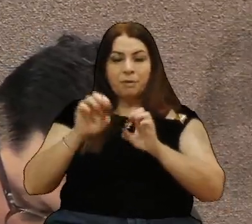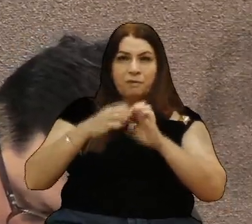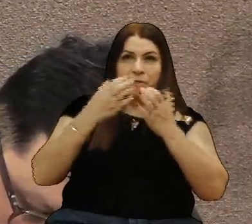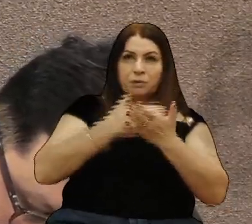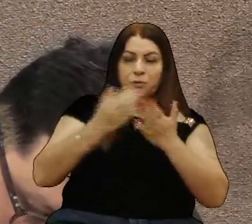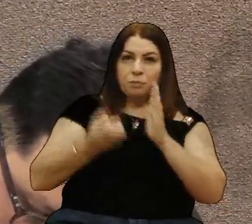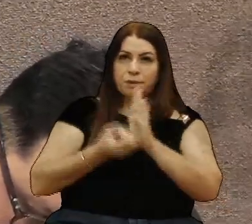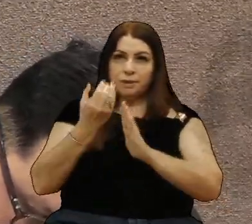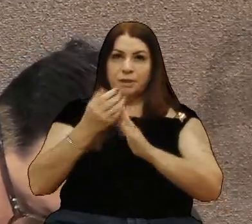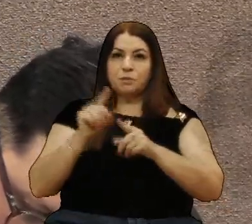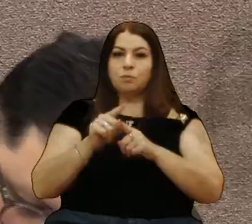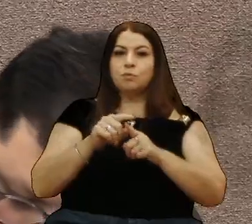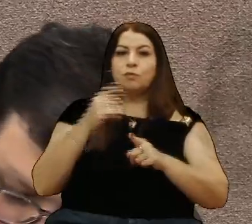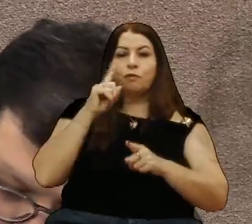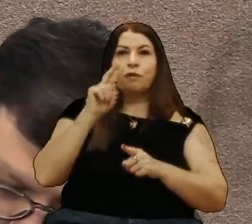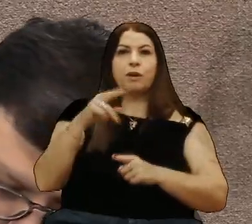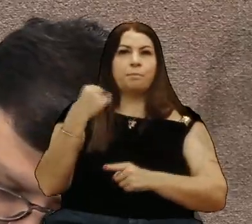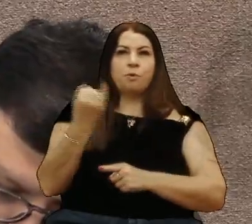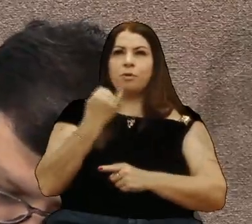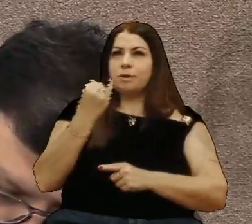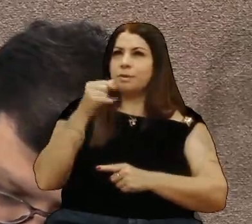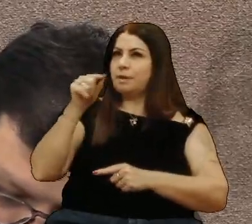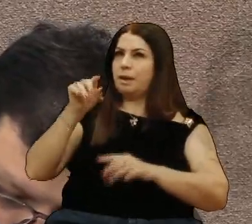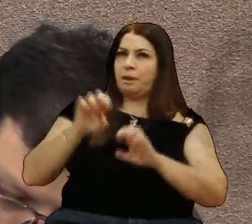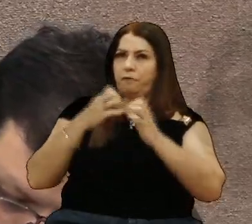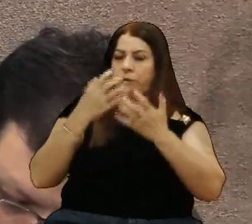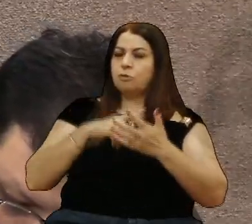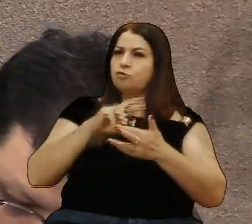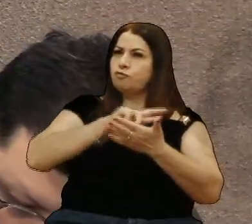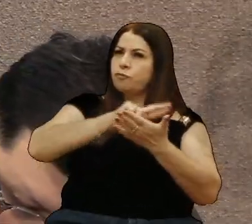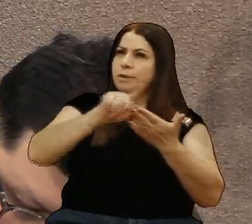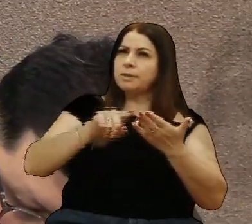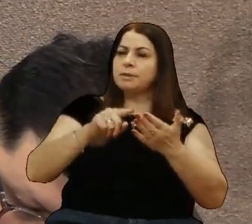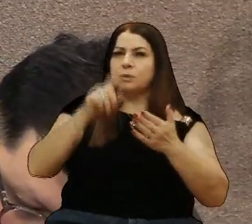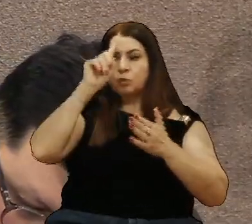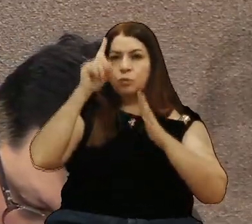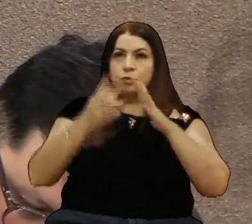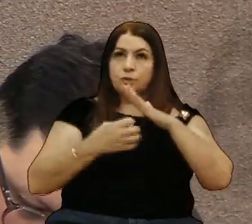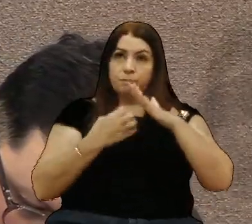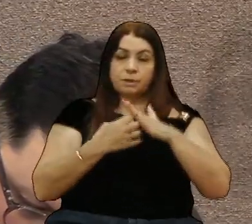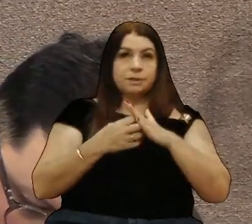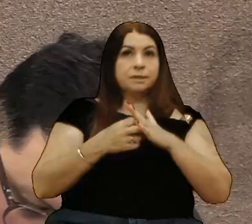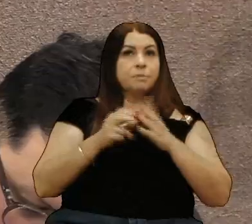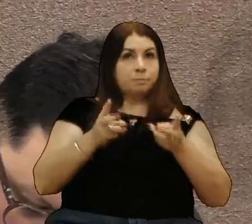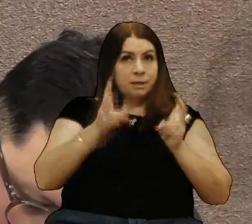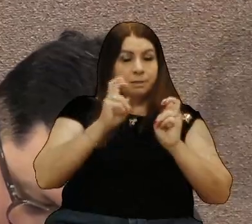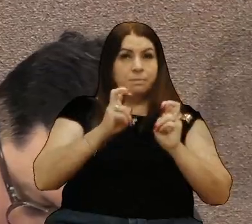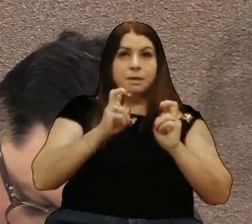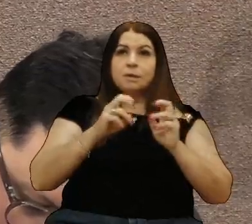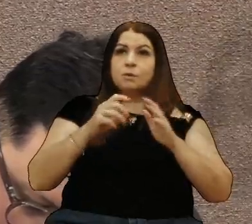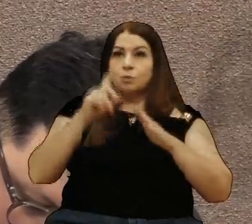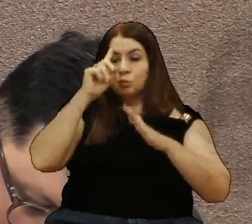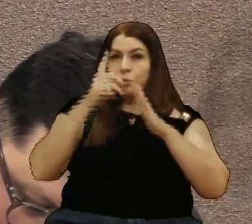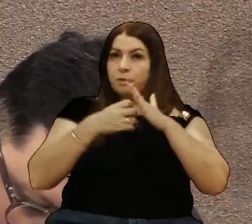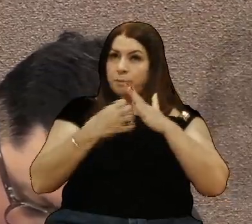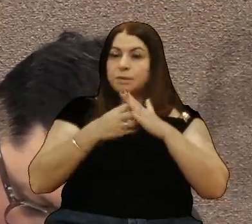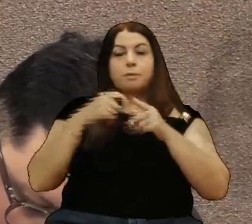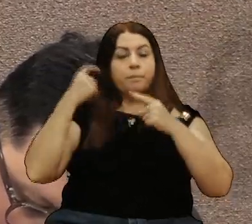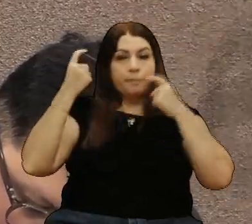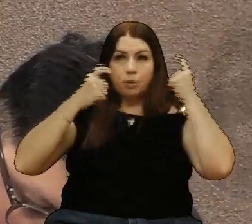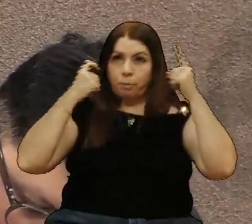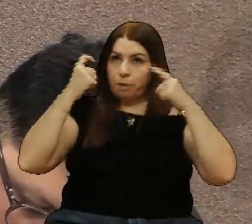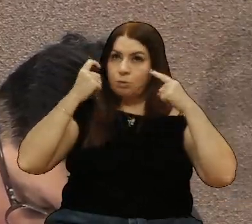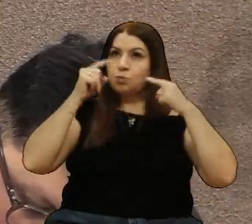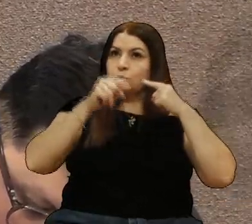criação. Então, a gente vê a importância. Lá naquele evento, nós tínhamos diversos empresários, para vocês perceberem que os empresários estão preocupados